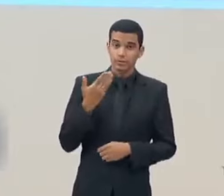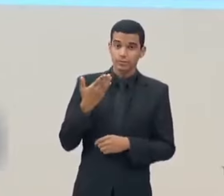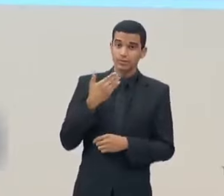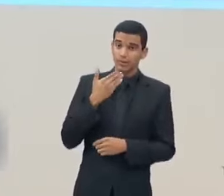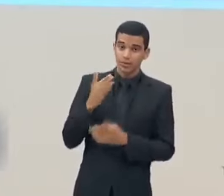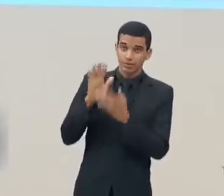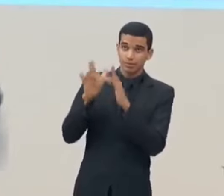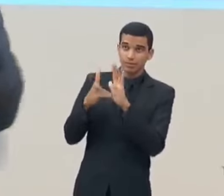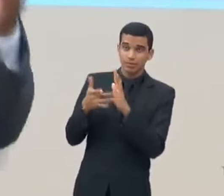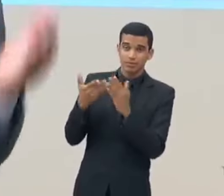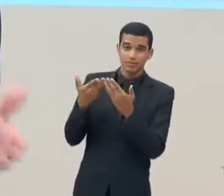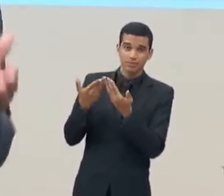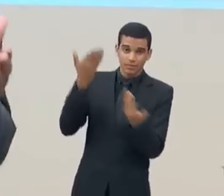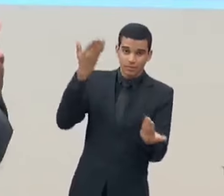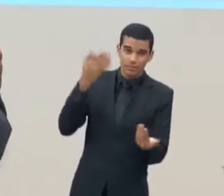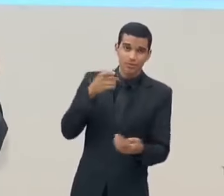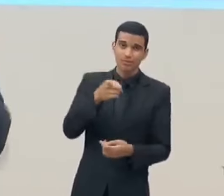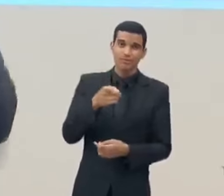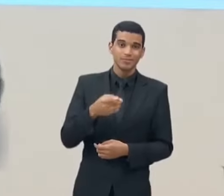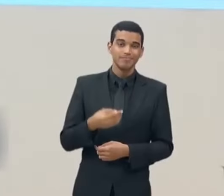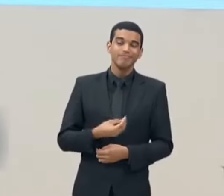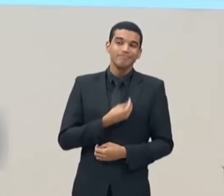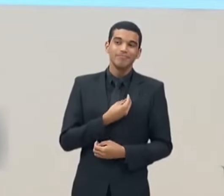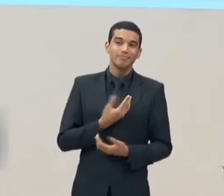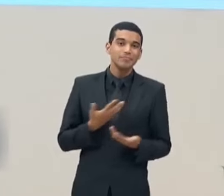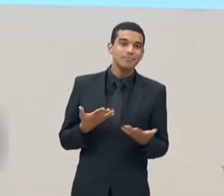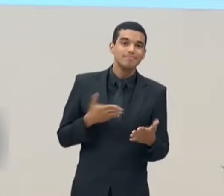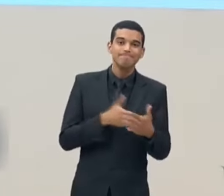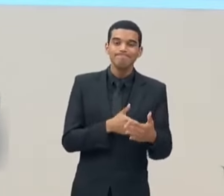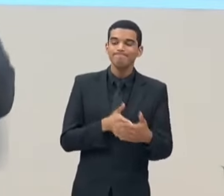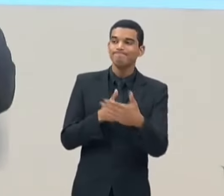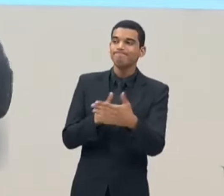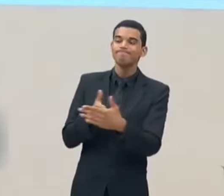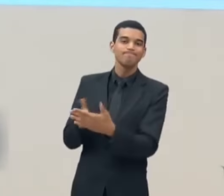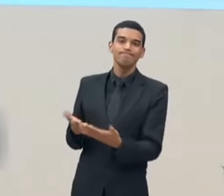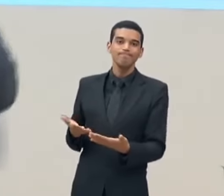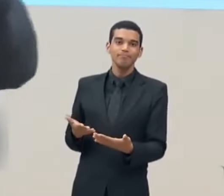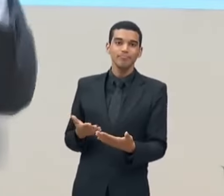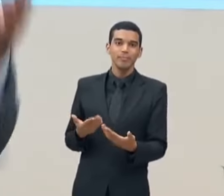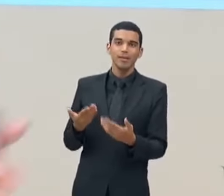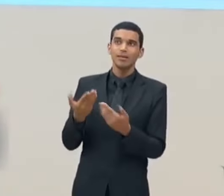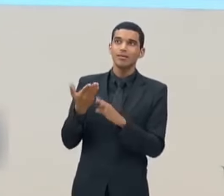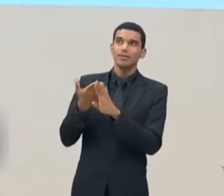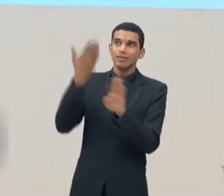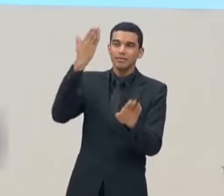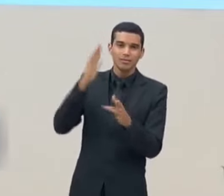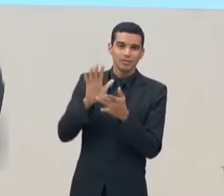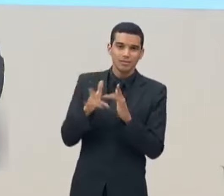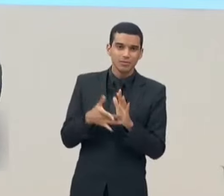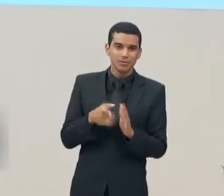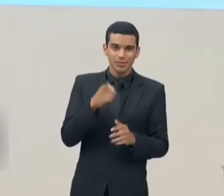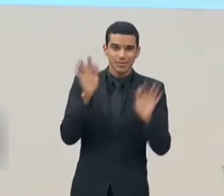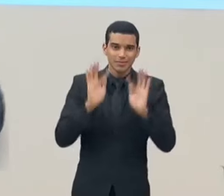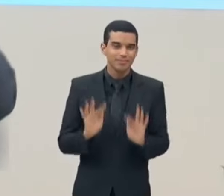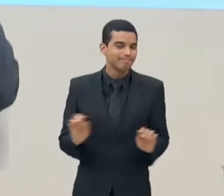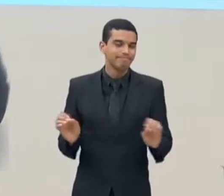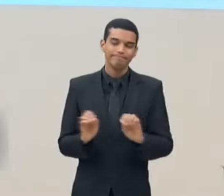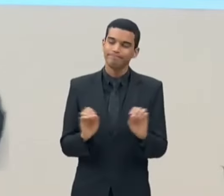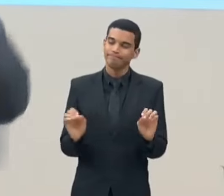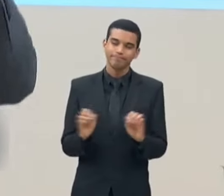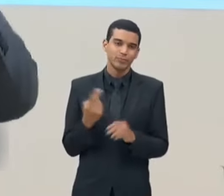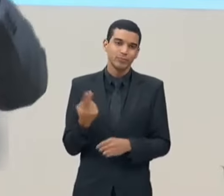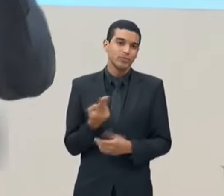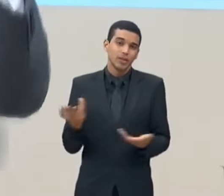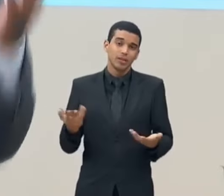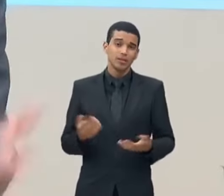vai a lugar nenhum. Sem Jesus não dá para ser feliz. Sem Jesus não